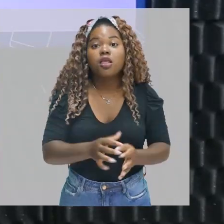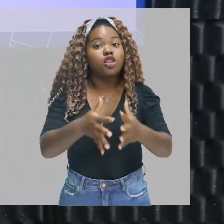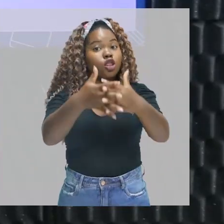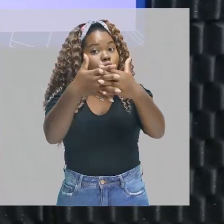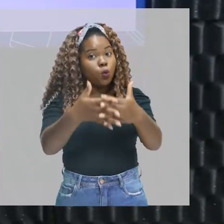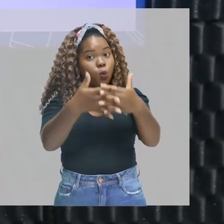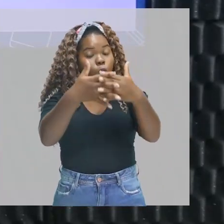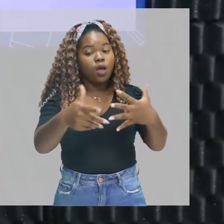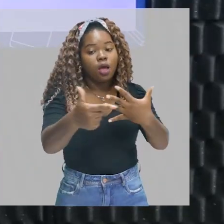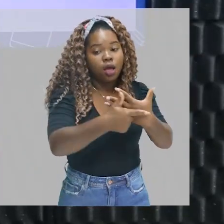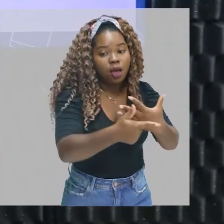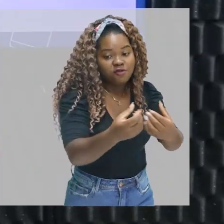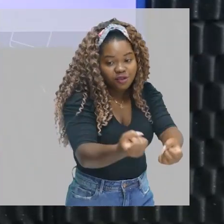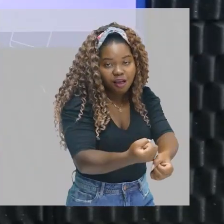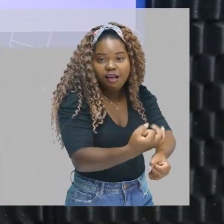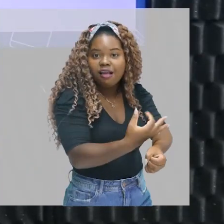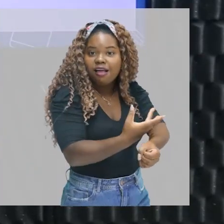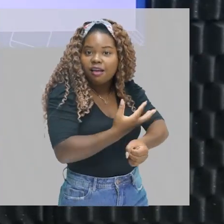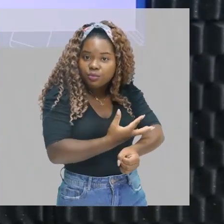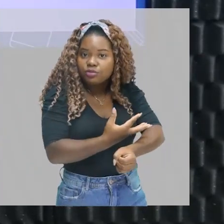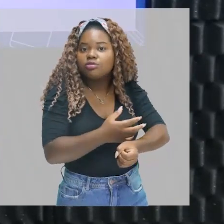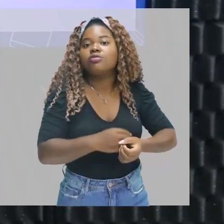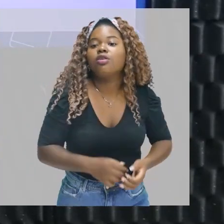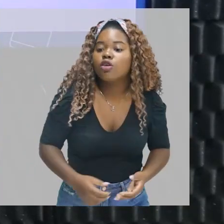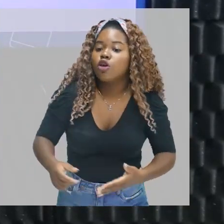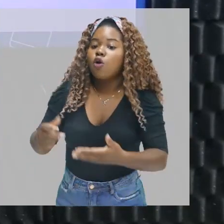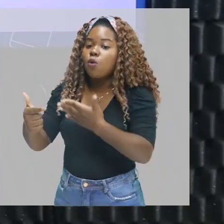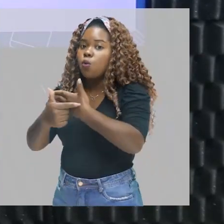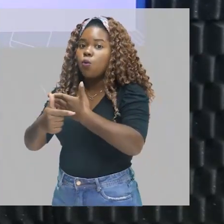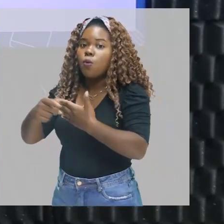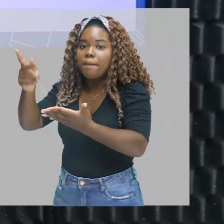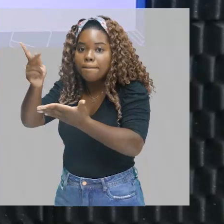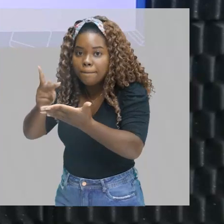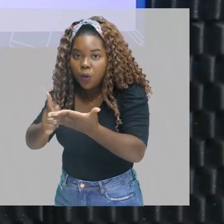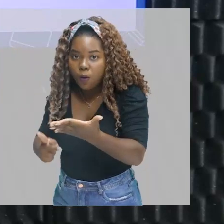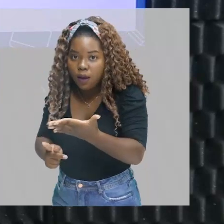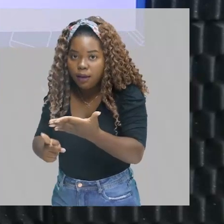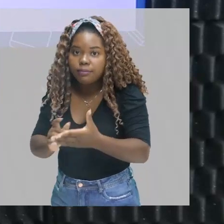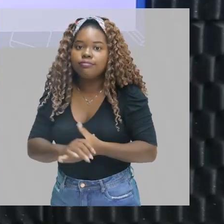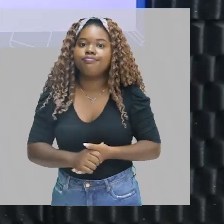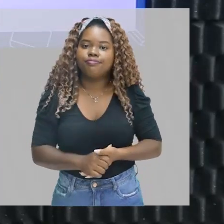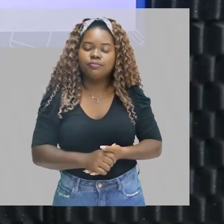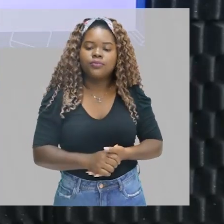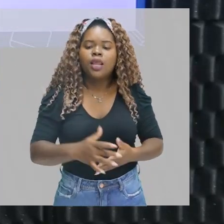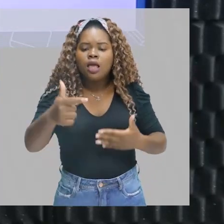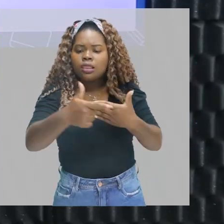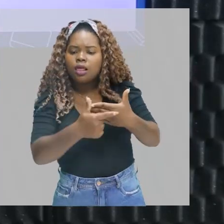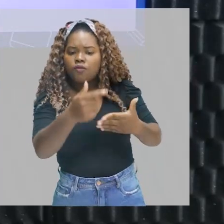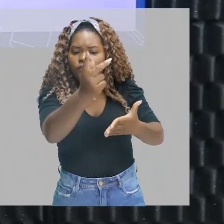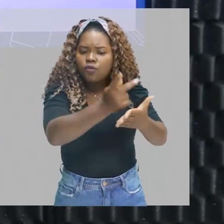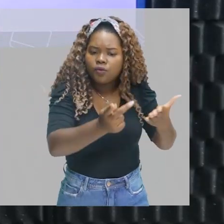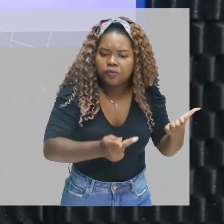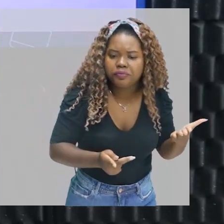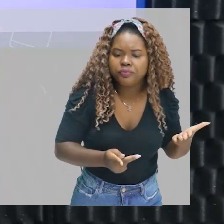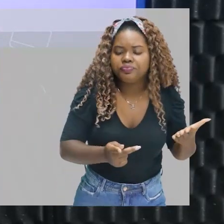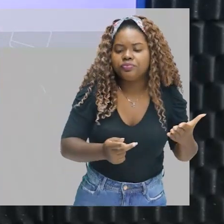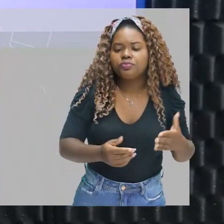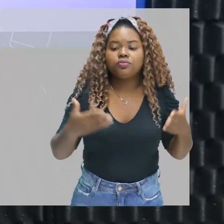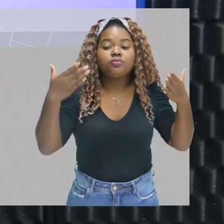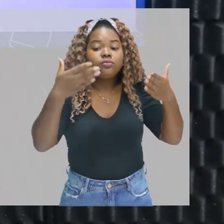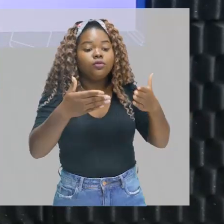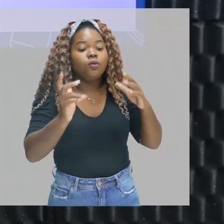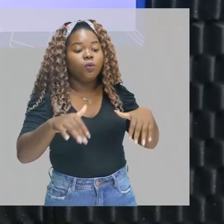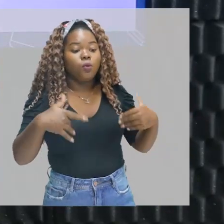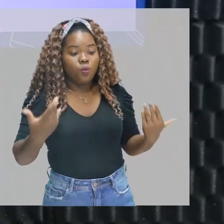confundam a função emotiva com a função poética. na função poética está centrado